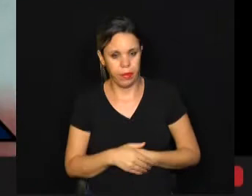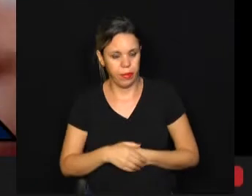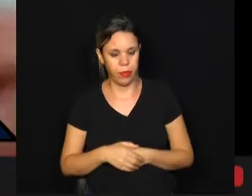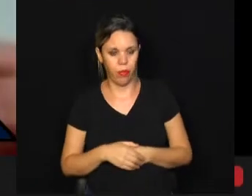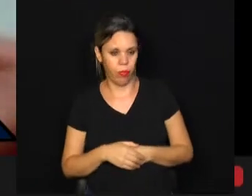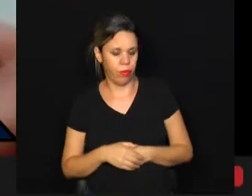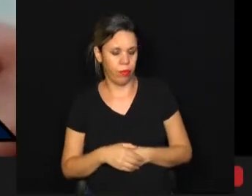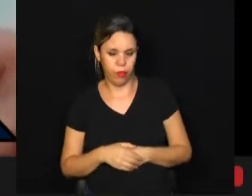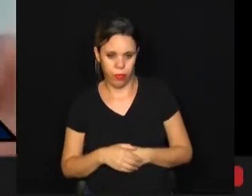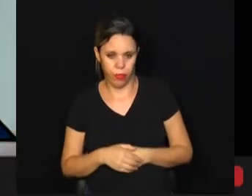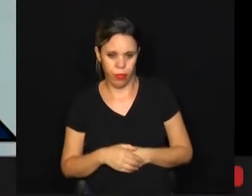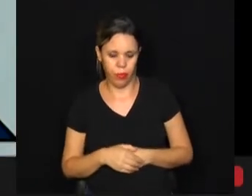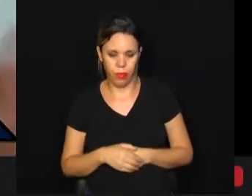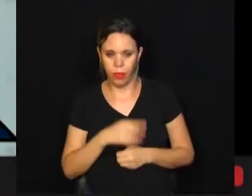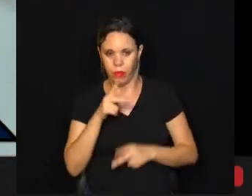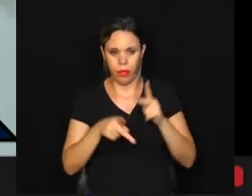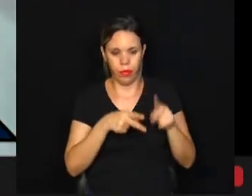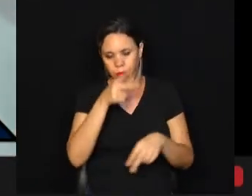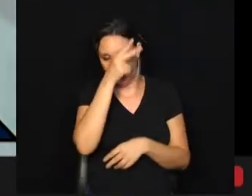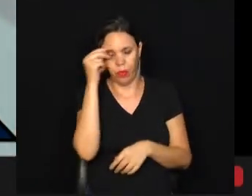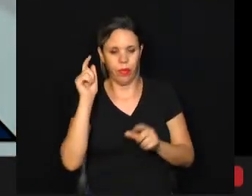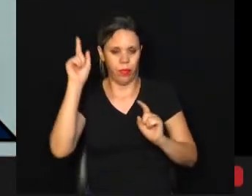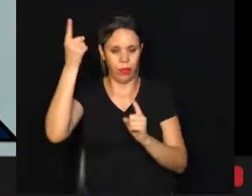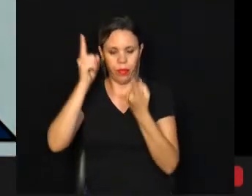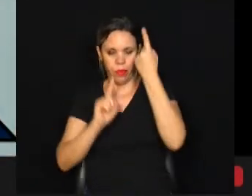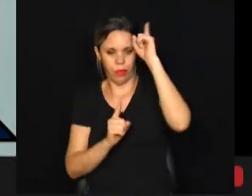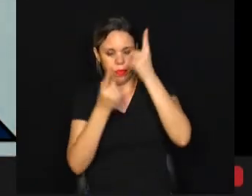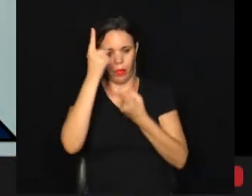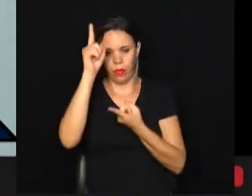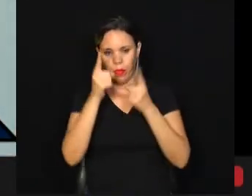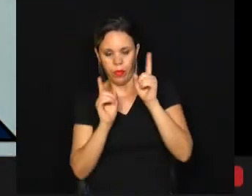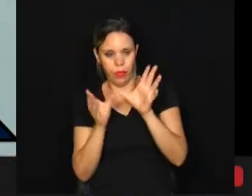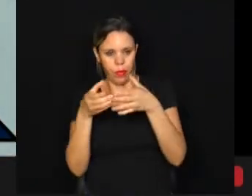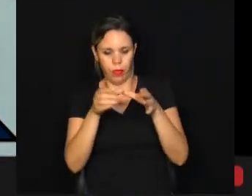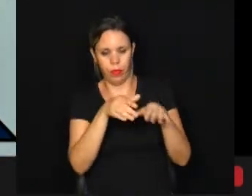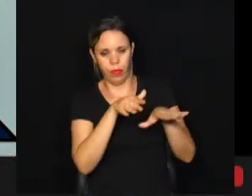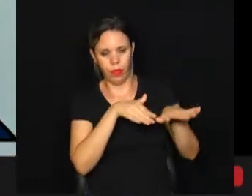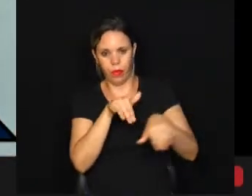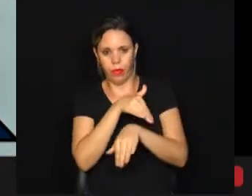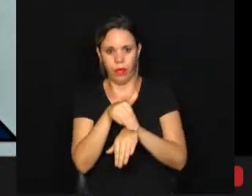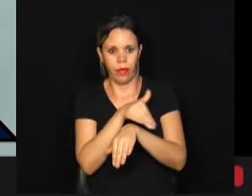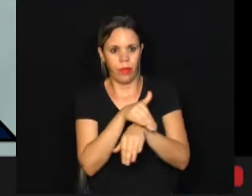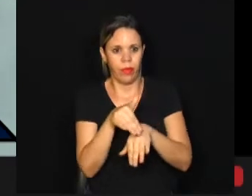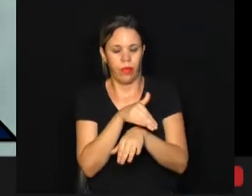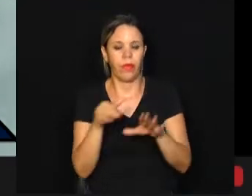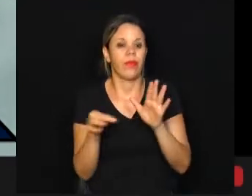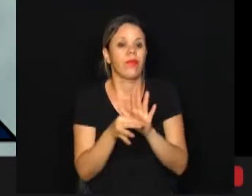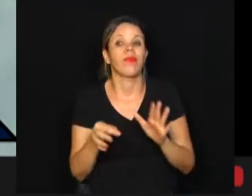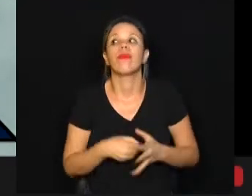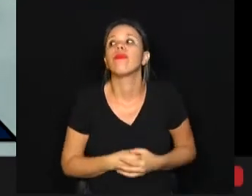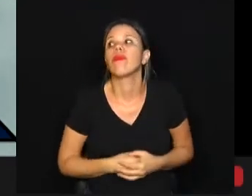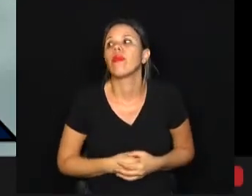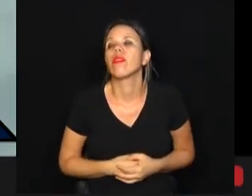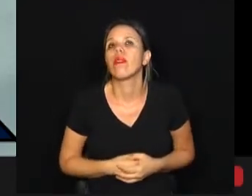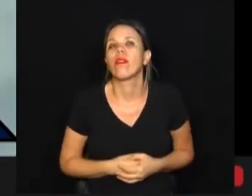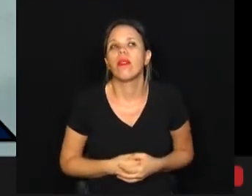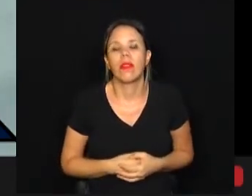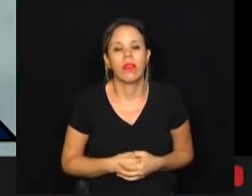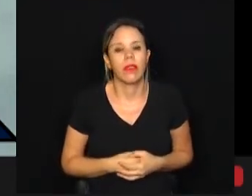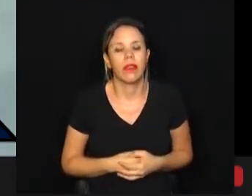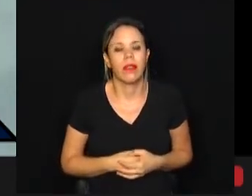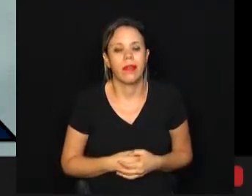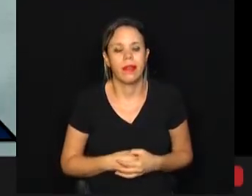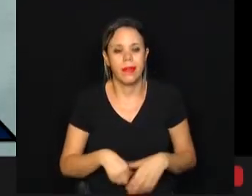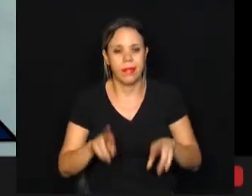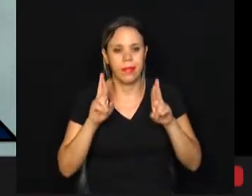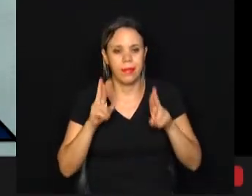caráter mais popular, como o carnaval, bloco de rua e outras manifestações. A gente espera que,